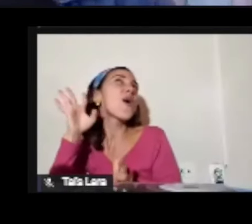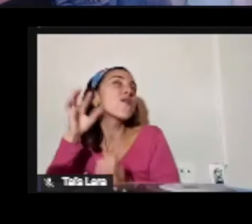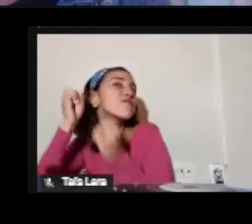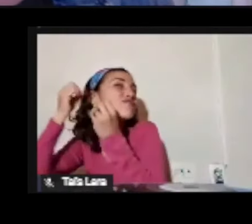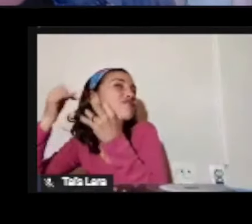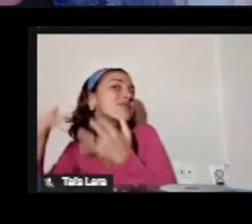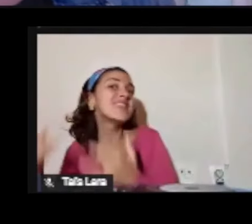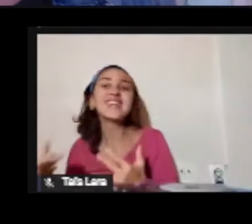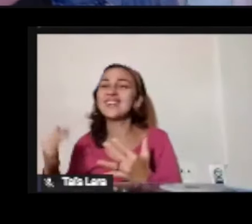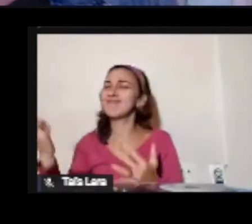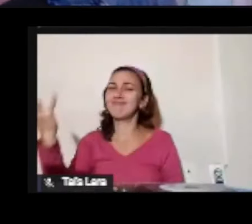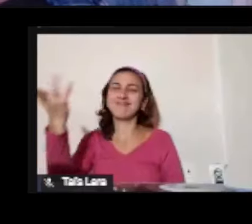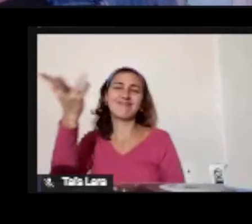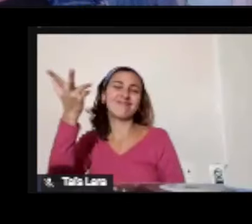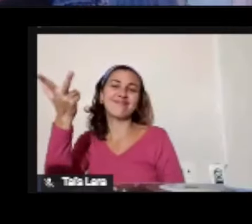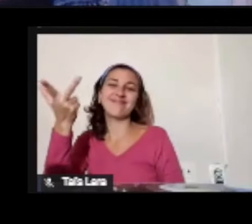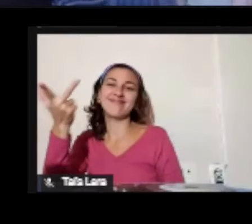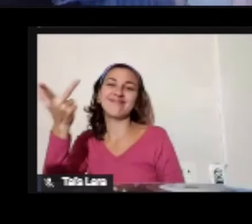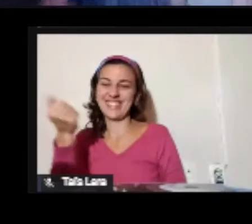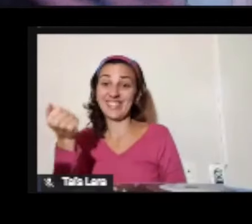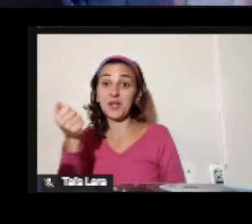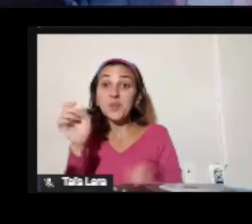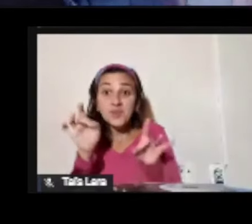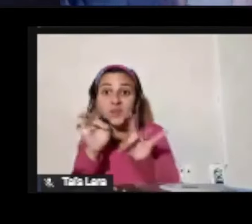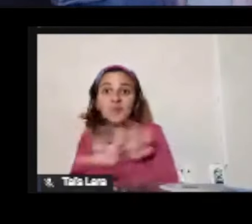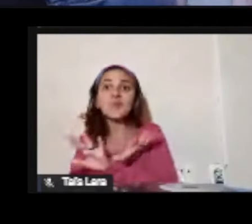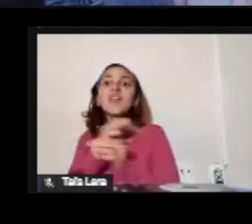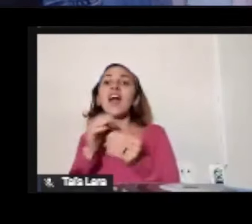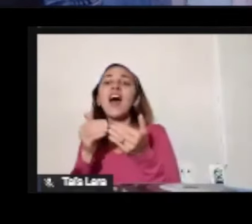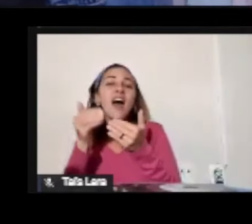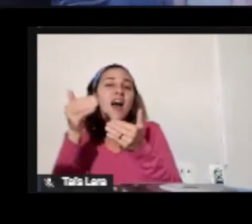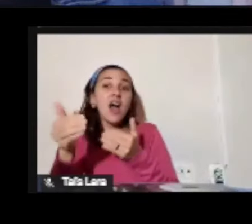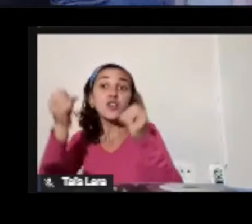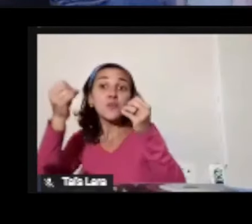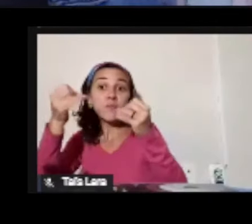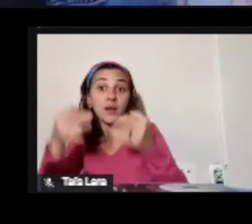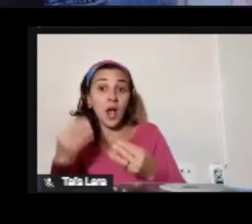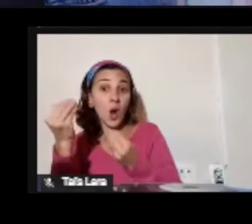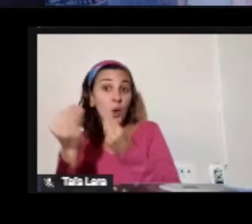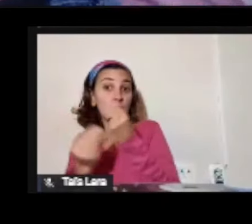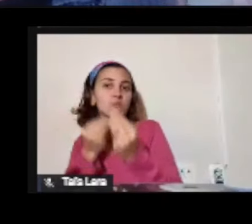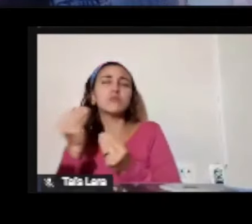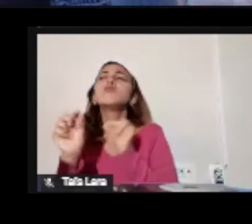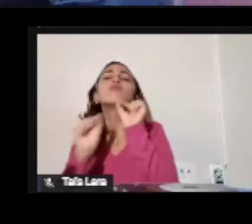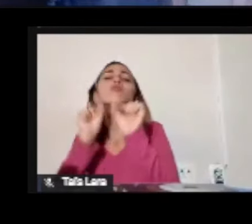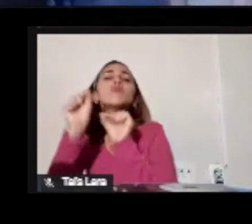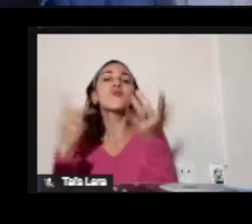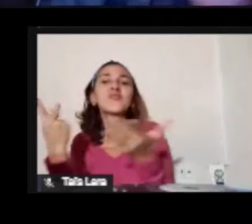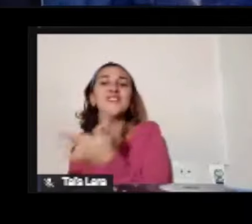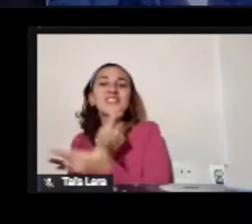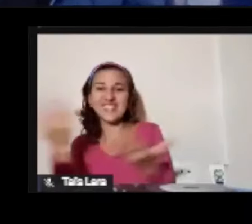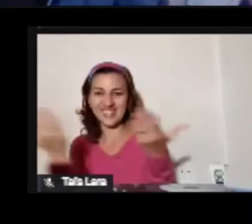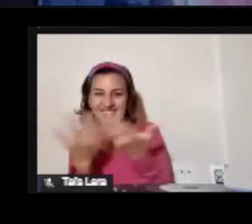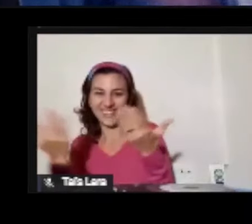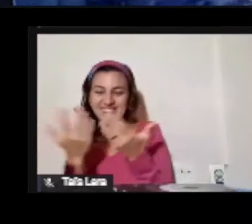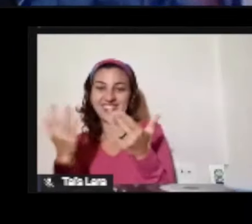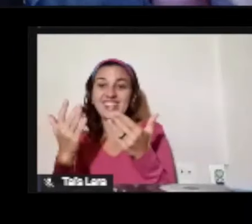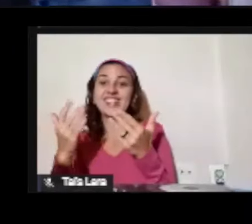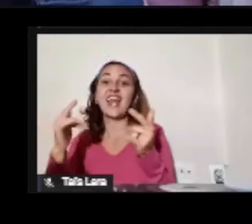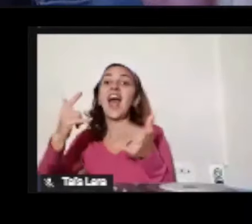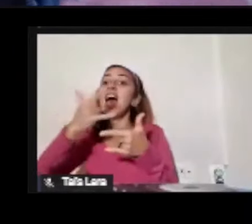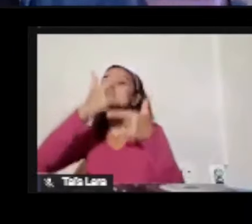agora, feitas as descrições. O que que vai rolar nessa nossa live de hoje? Hoje é uma live para